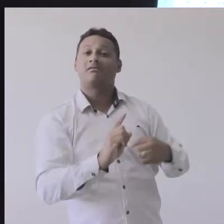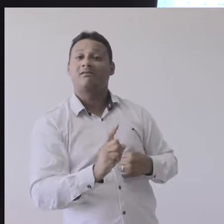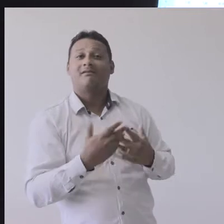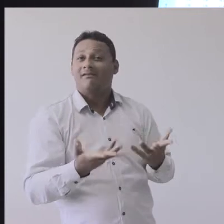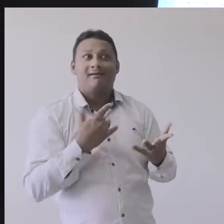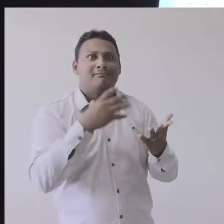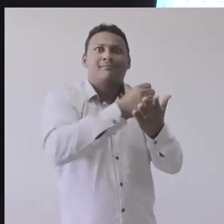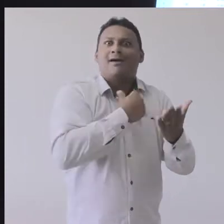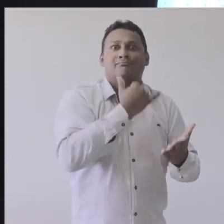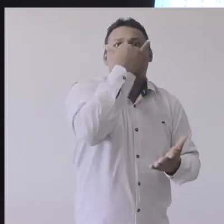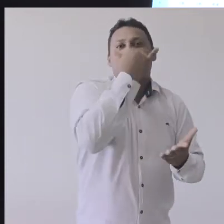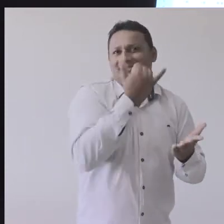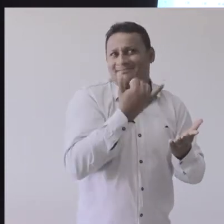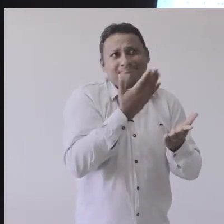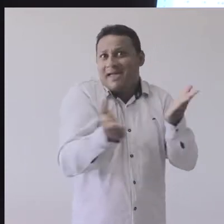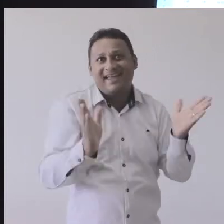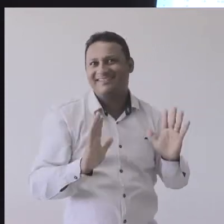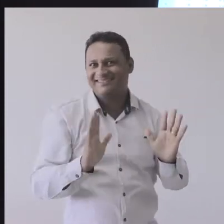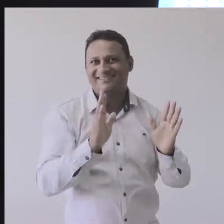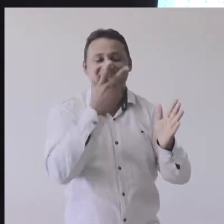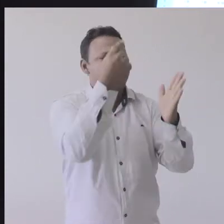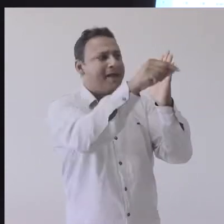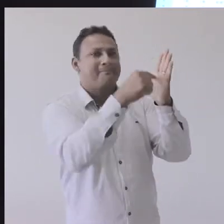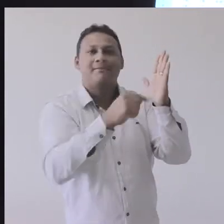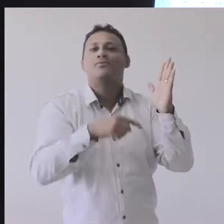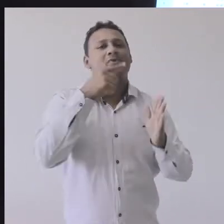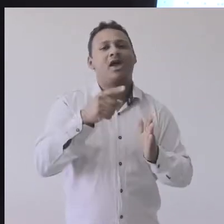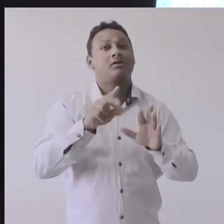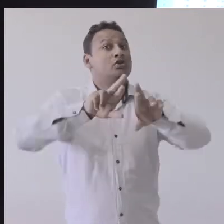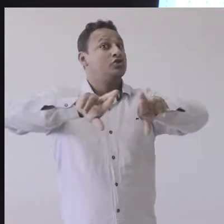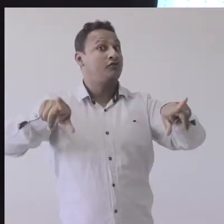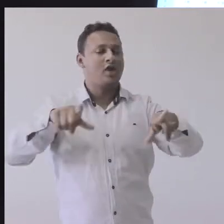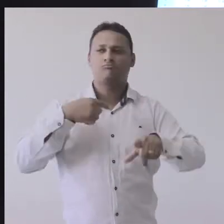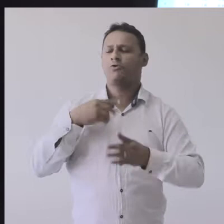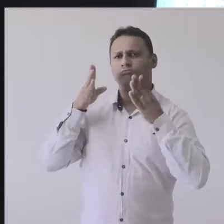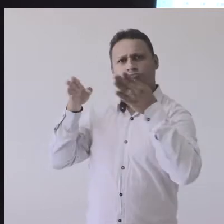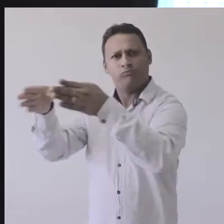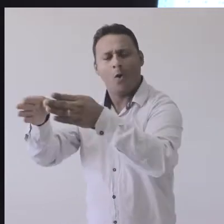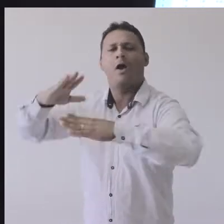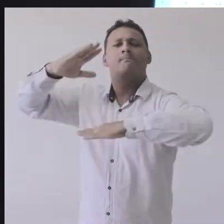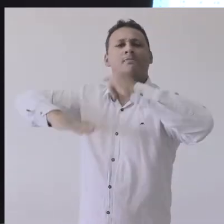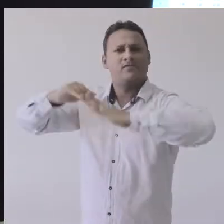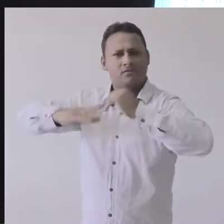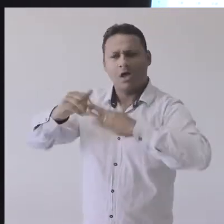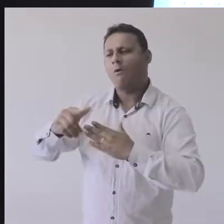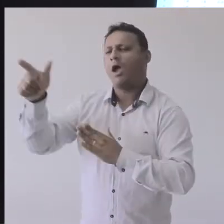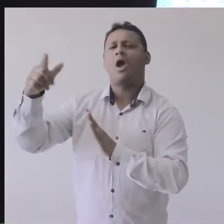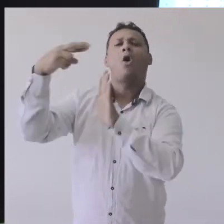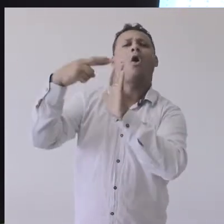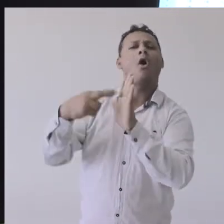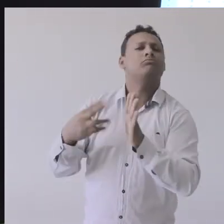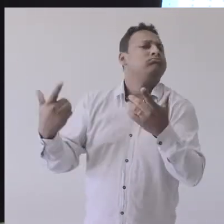carreira, apesar de elas não poderem ser tão rígidas, elas são muito necessárias e elas têm uma